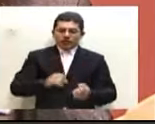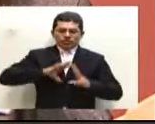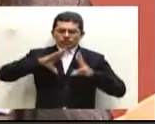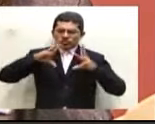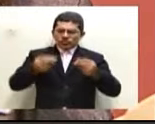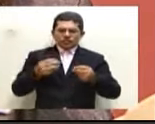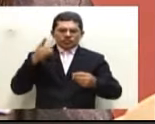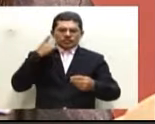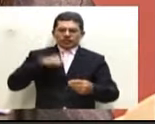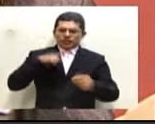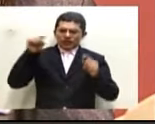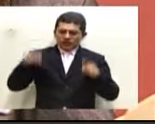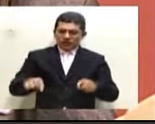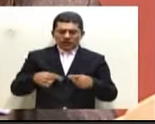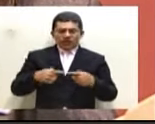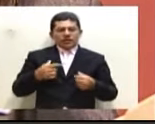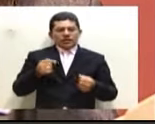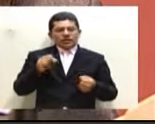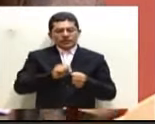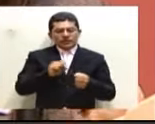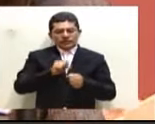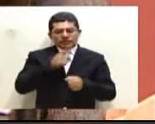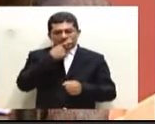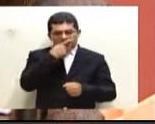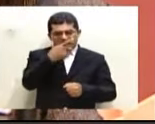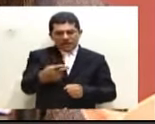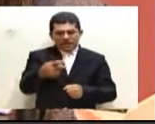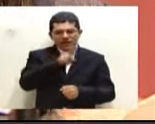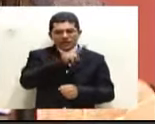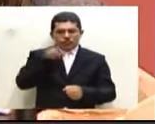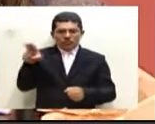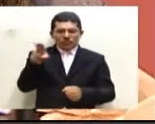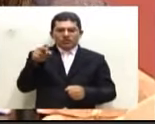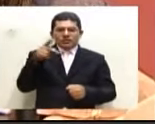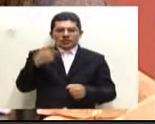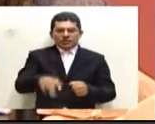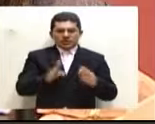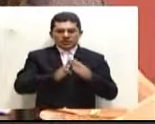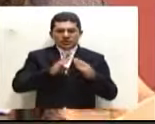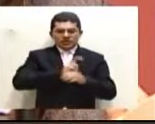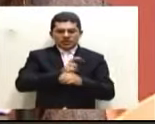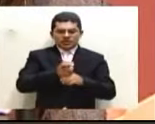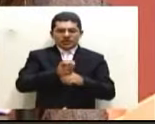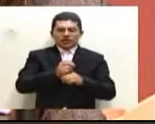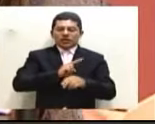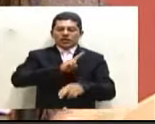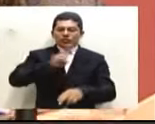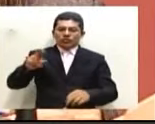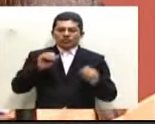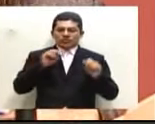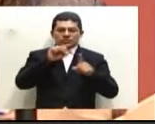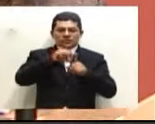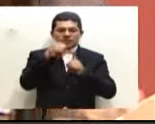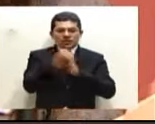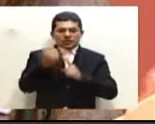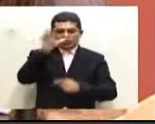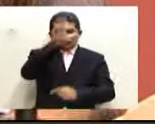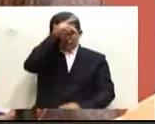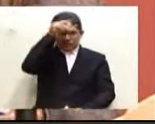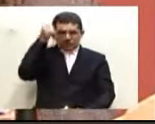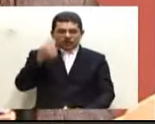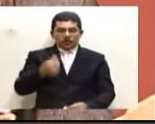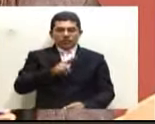colegas parlamentares, em nome dos servidores dessa casa, em nome do povo do Estado do Amazonas, e em meu nome